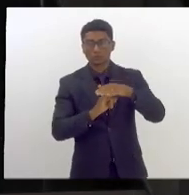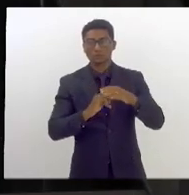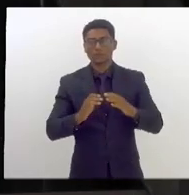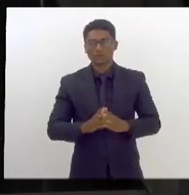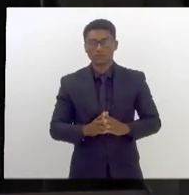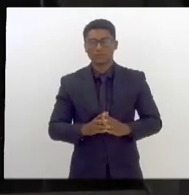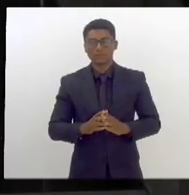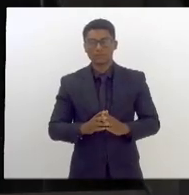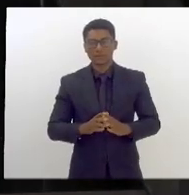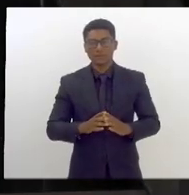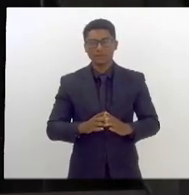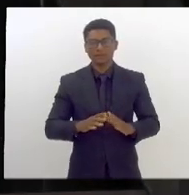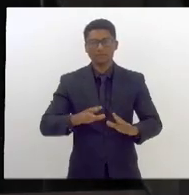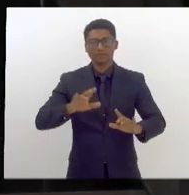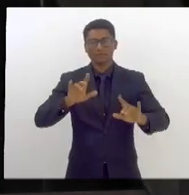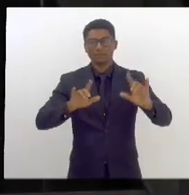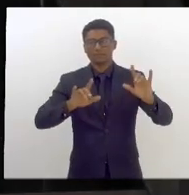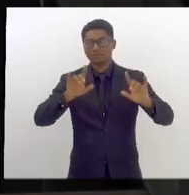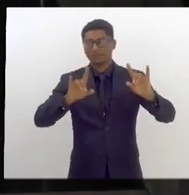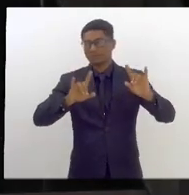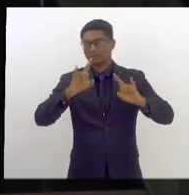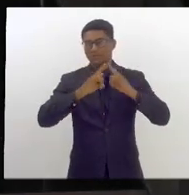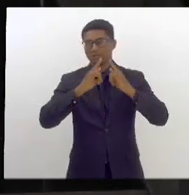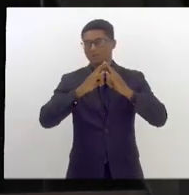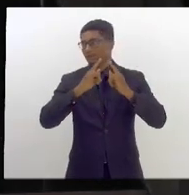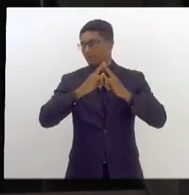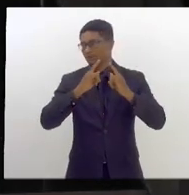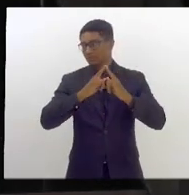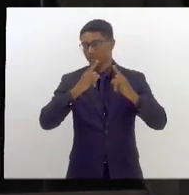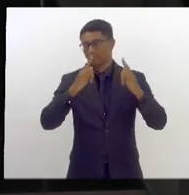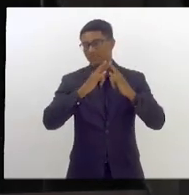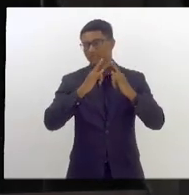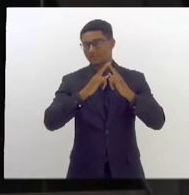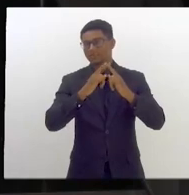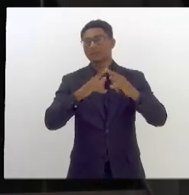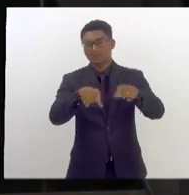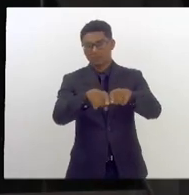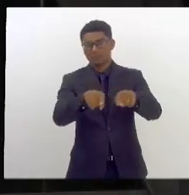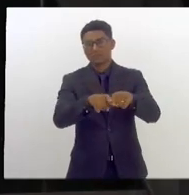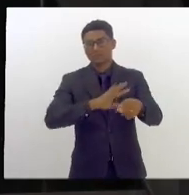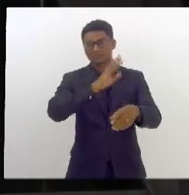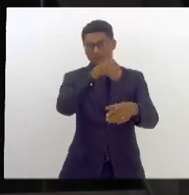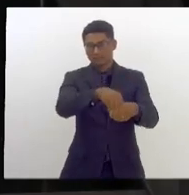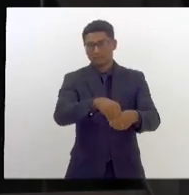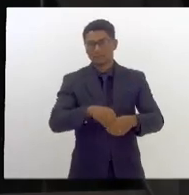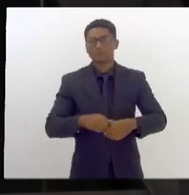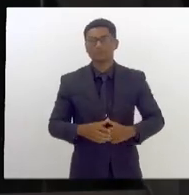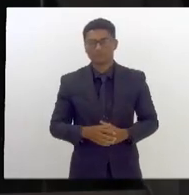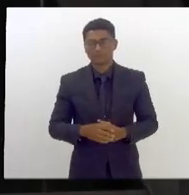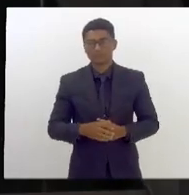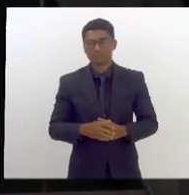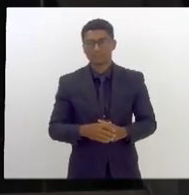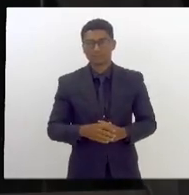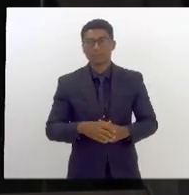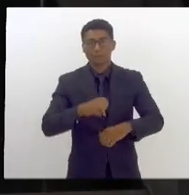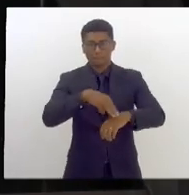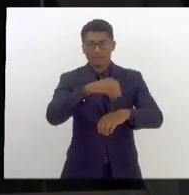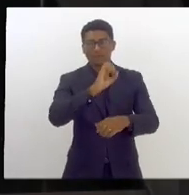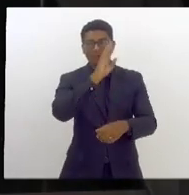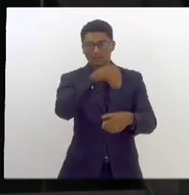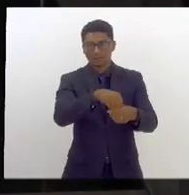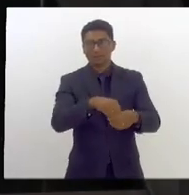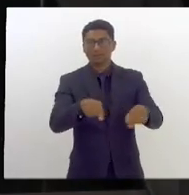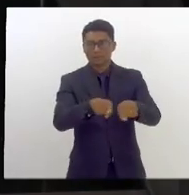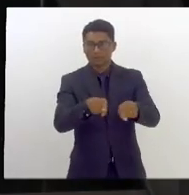já que tem uma uma dinâmica de Educação Básica também ali também uma dinâmica de educação superior até mestrado também